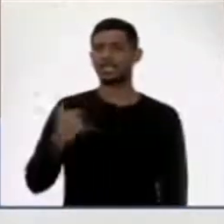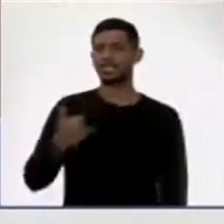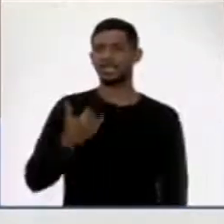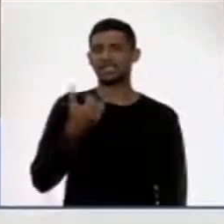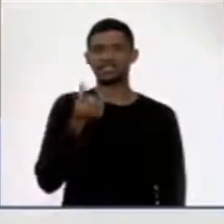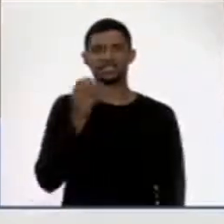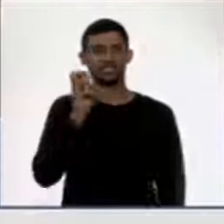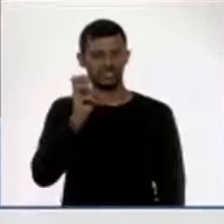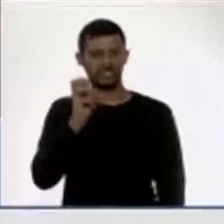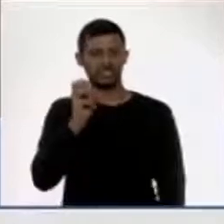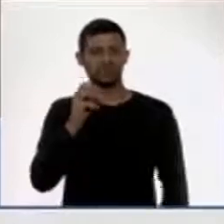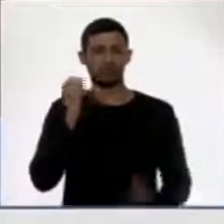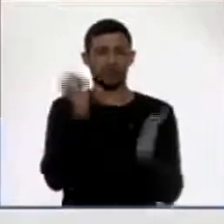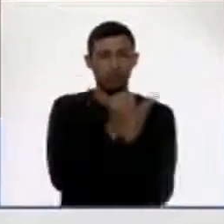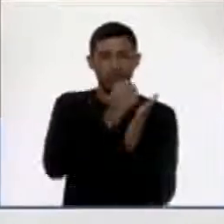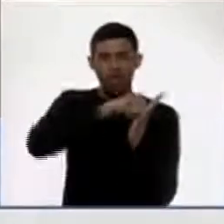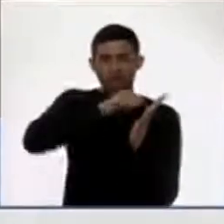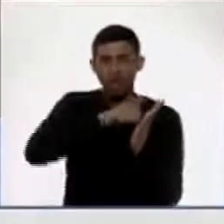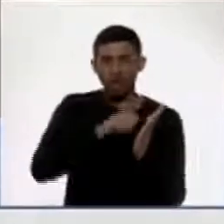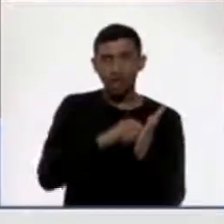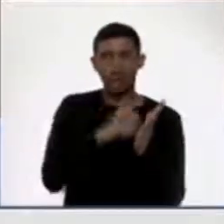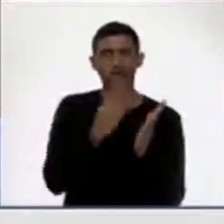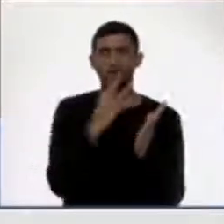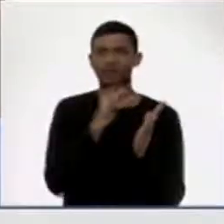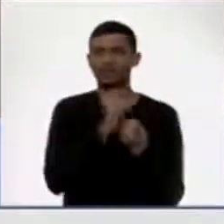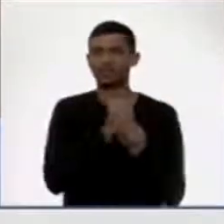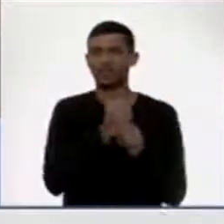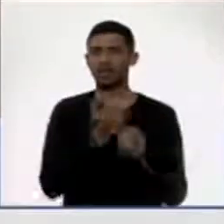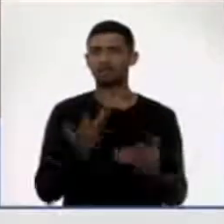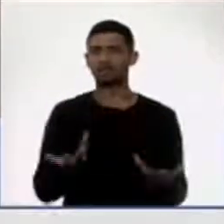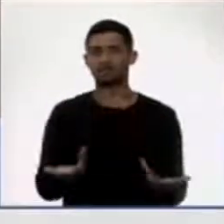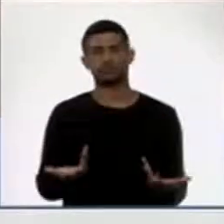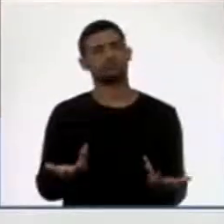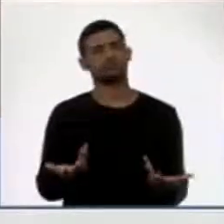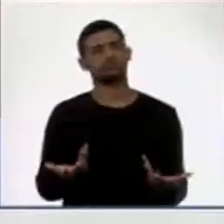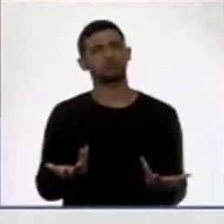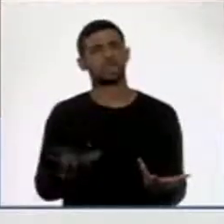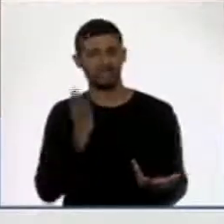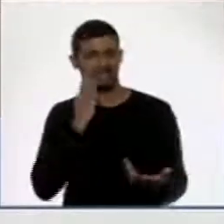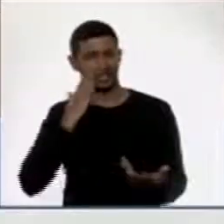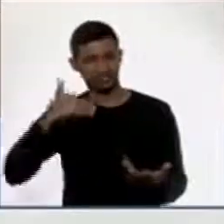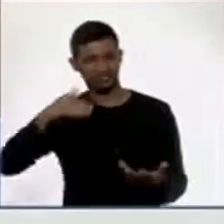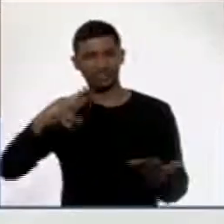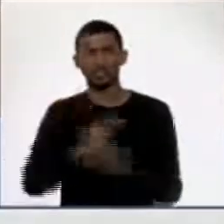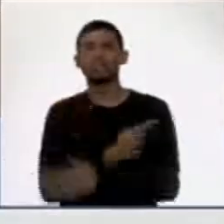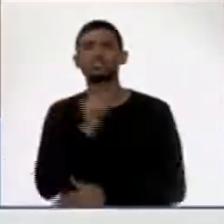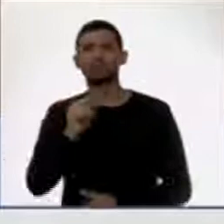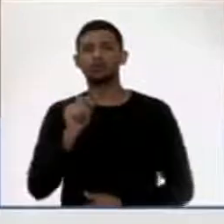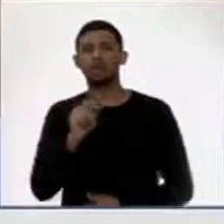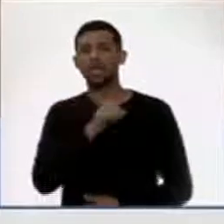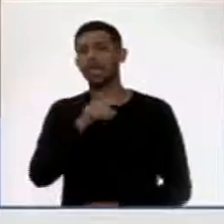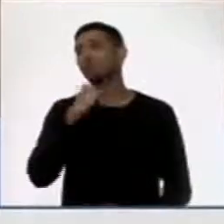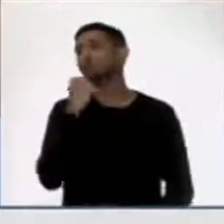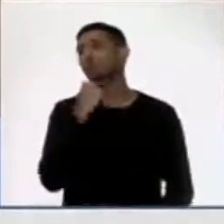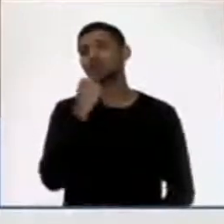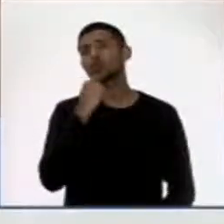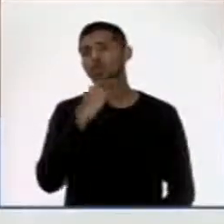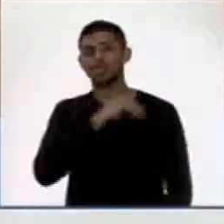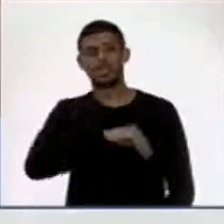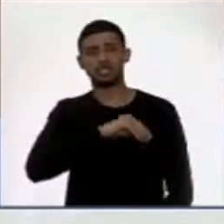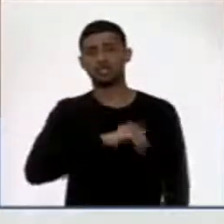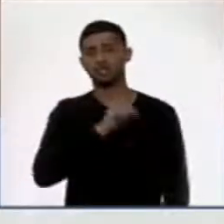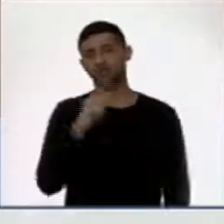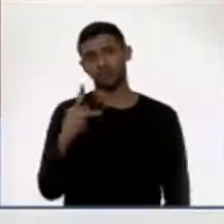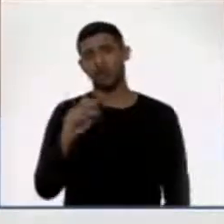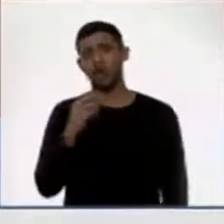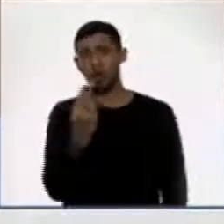com 40 anos de contribuição. Sabe o que vai acontecer? Ou esse trabalhador não vai se aposentar, ou ao